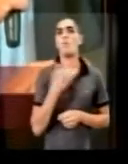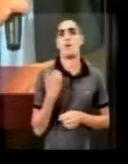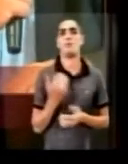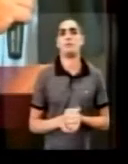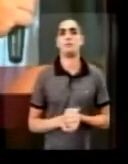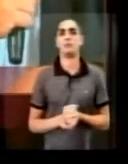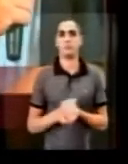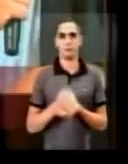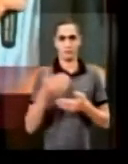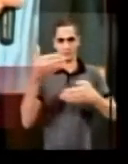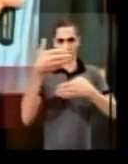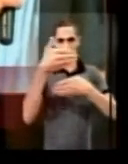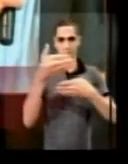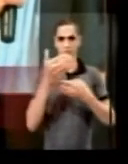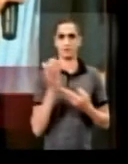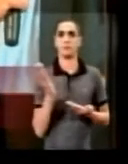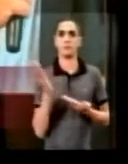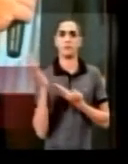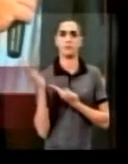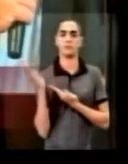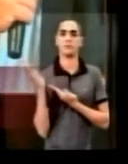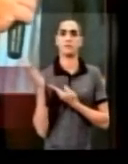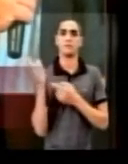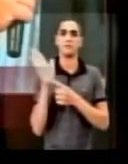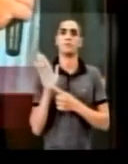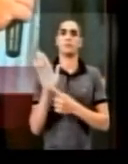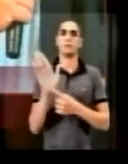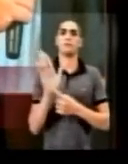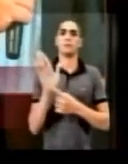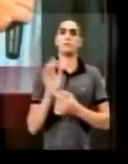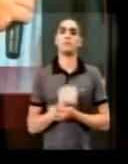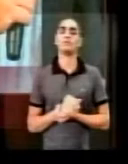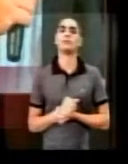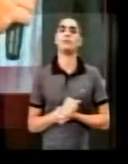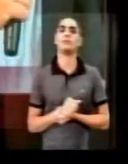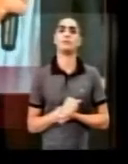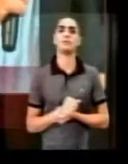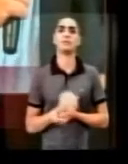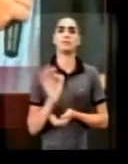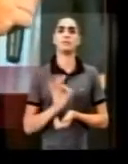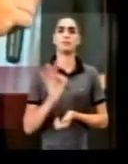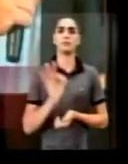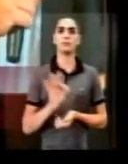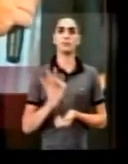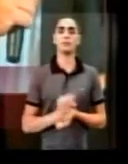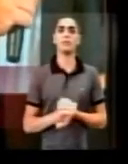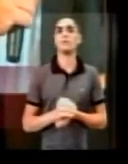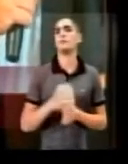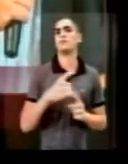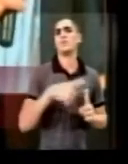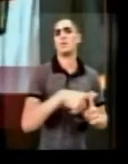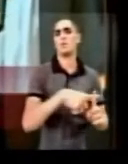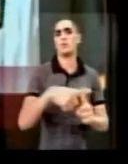No próximo slide nós vamos mostrar então o percentual de